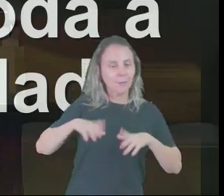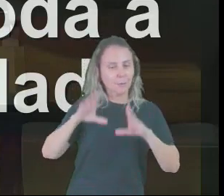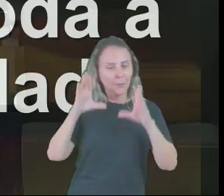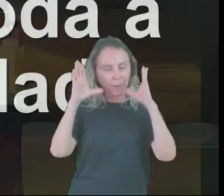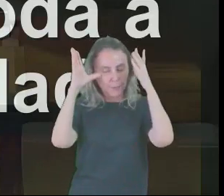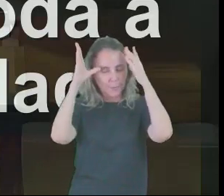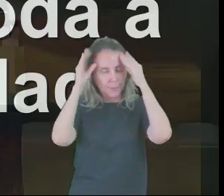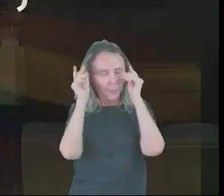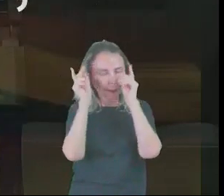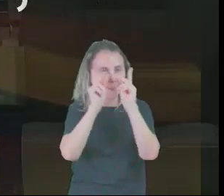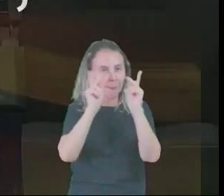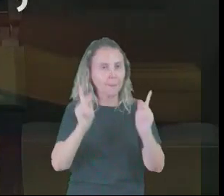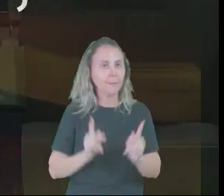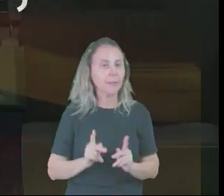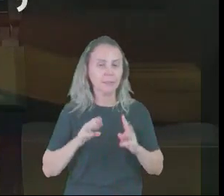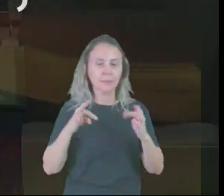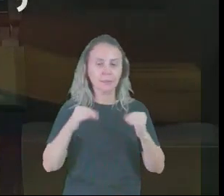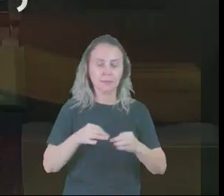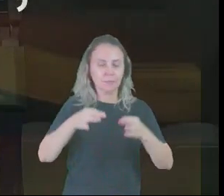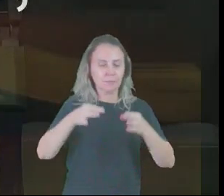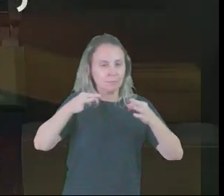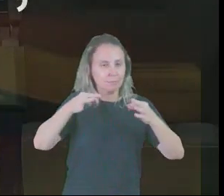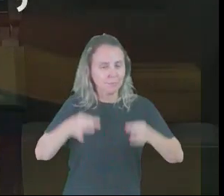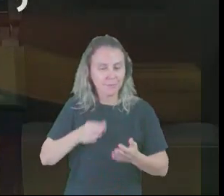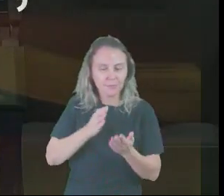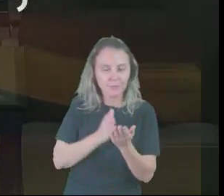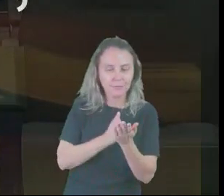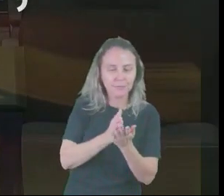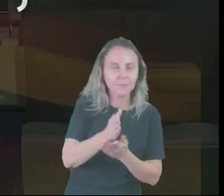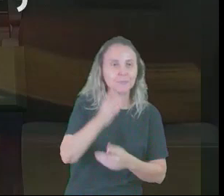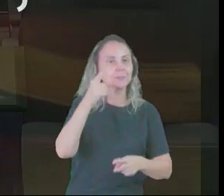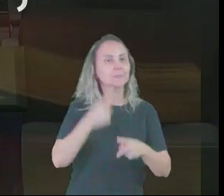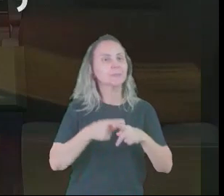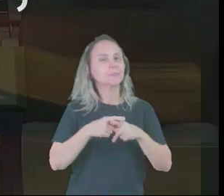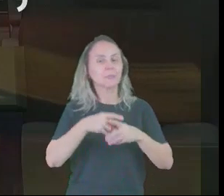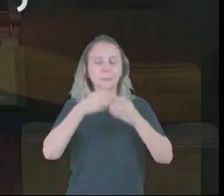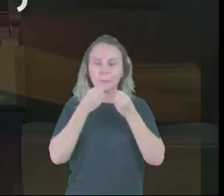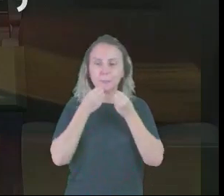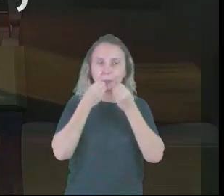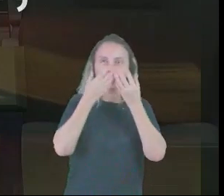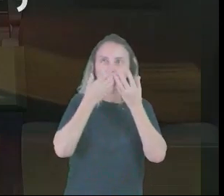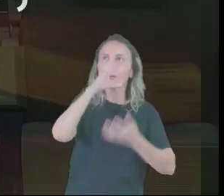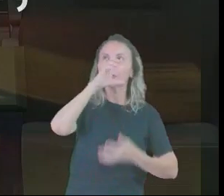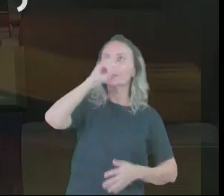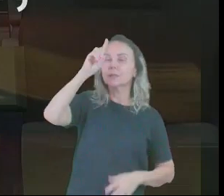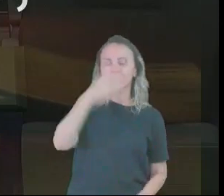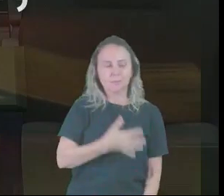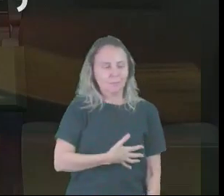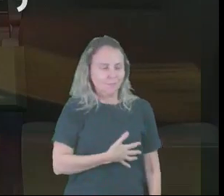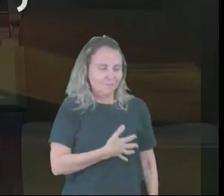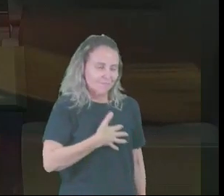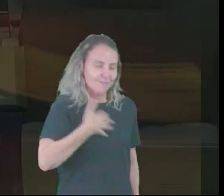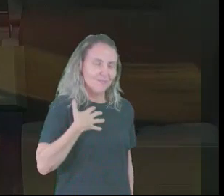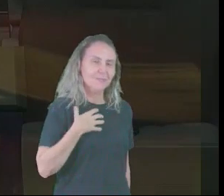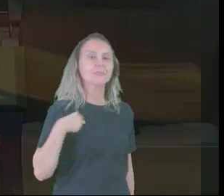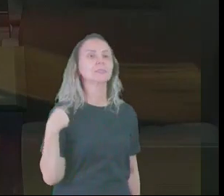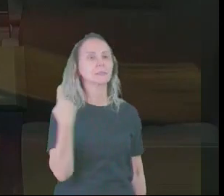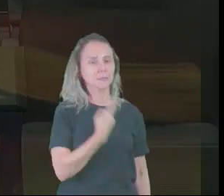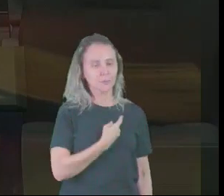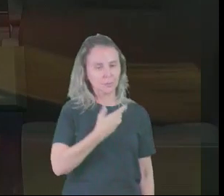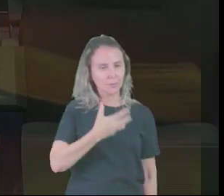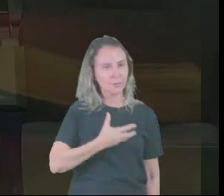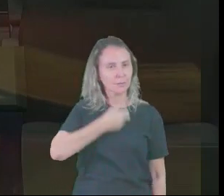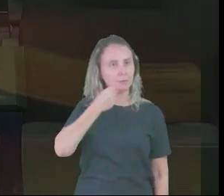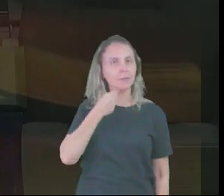toda a piedade e honestidade Porque isto é bom e agradável diante de Deus o nosso salvador